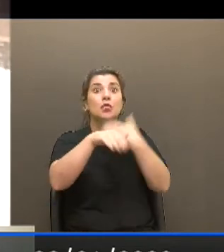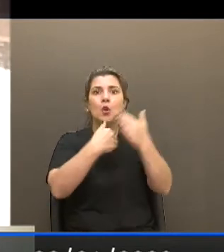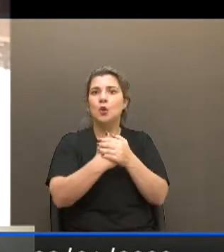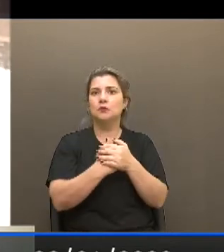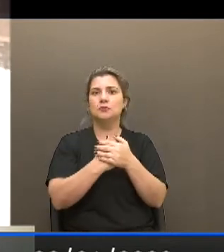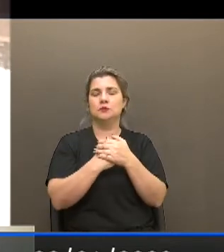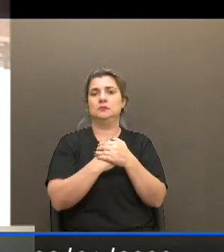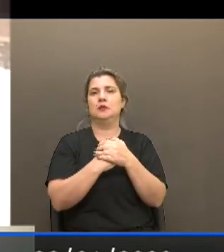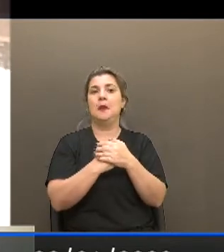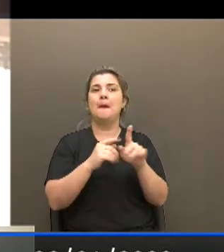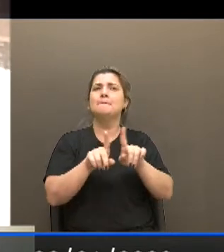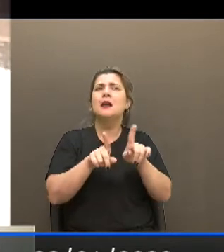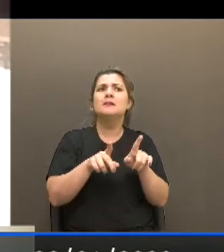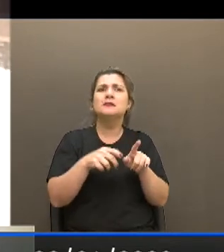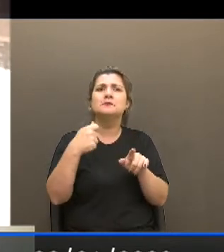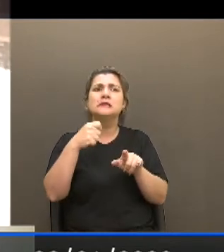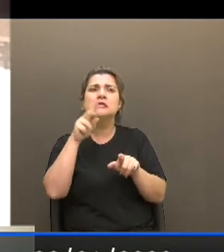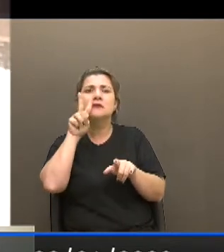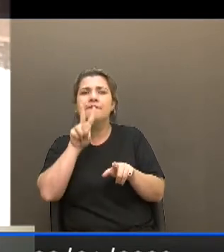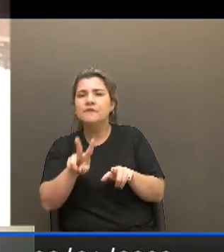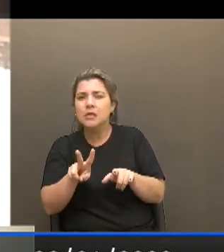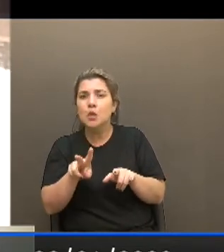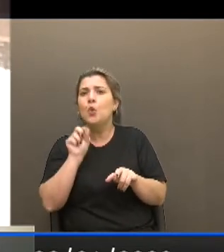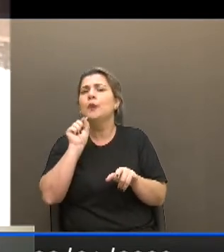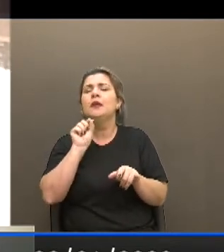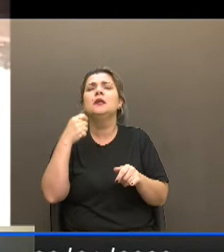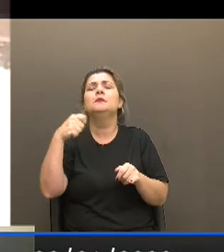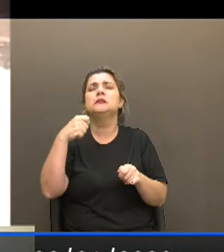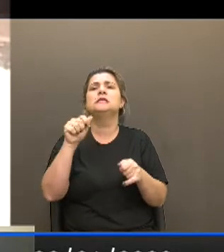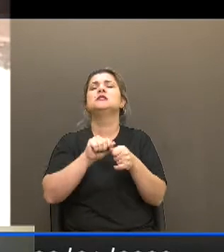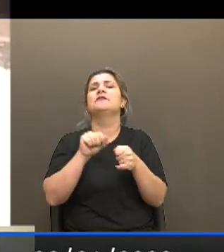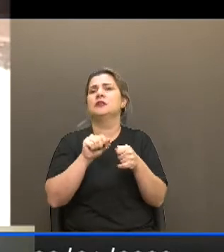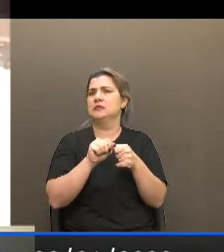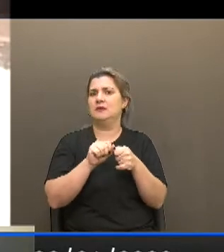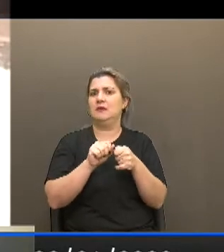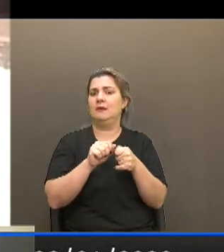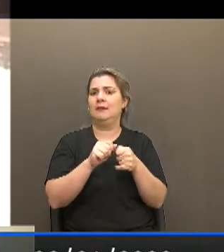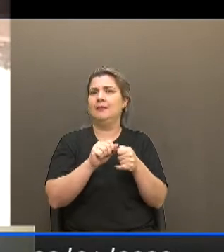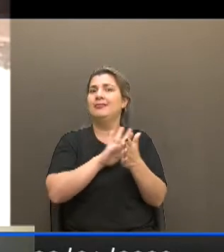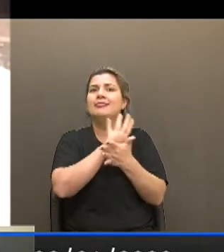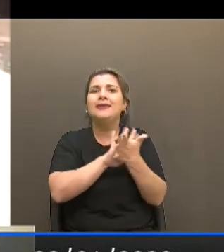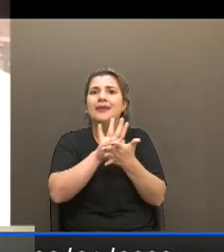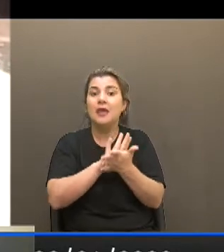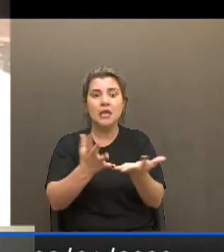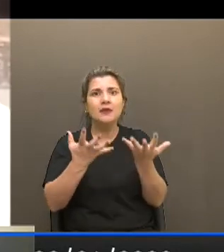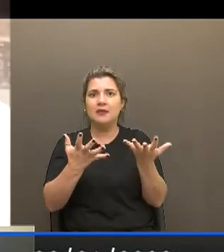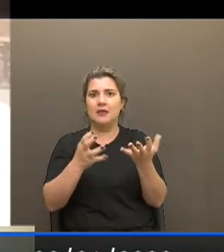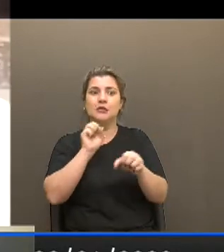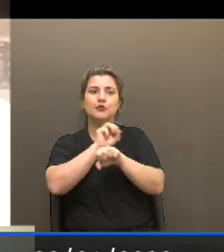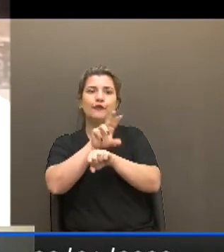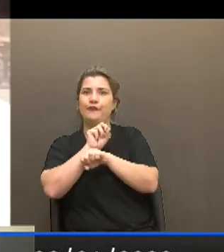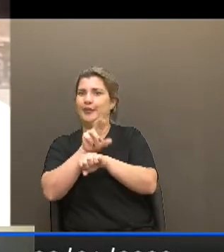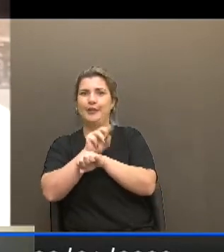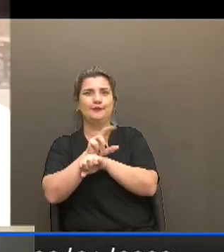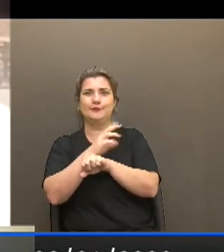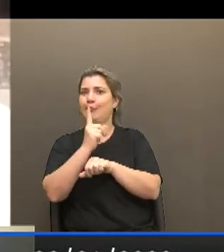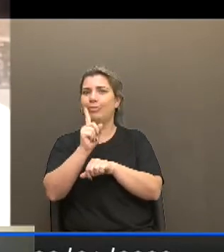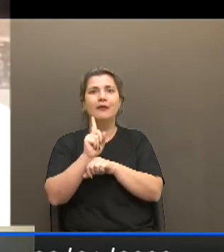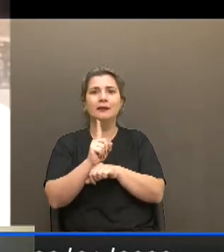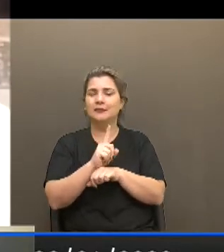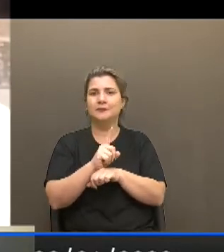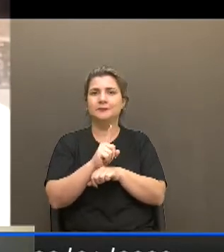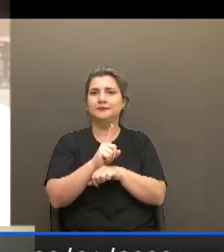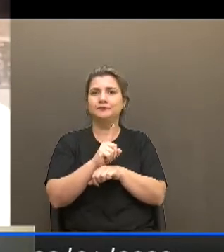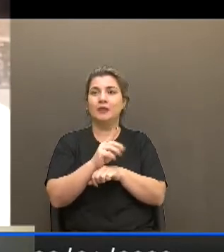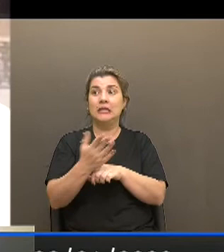possível fazer. Ninguém quis o vírus. O vírus veio, sim, certamente na classe executiva, e me permita